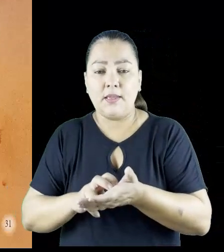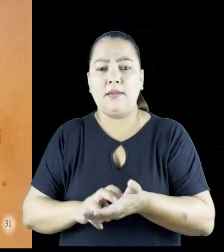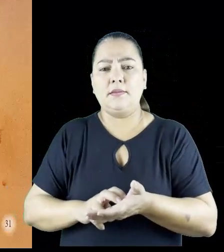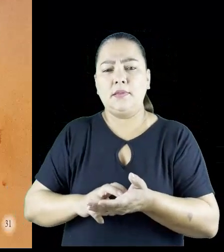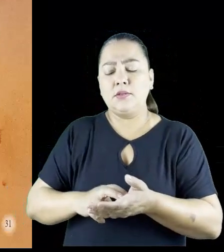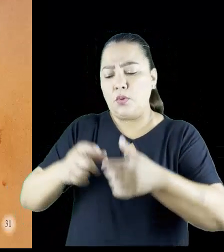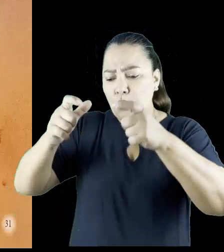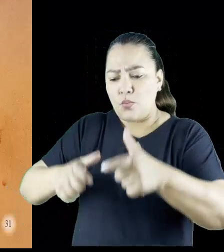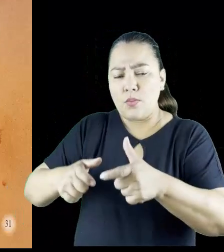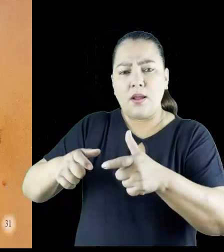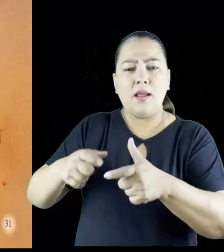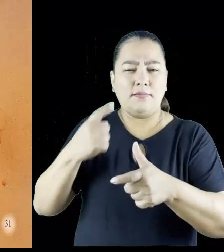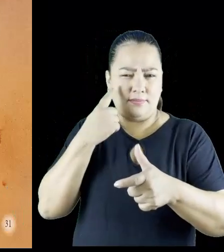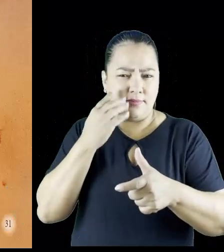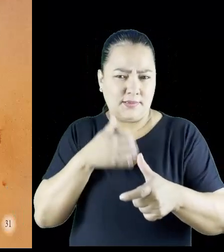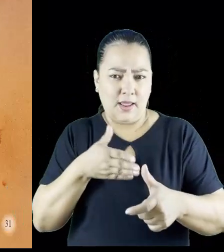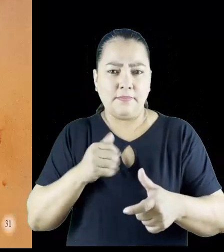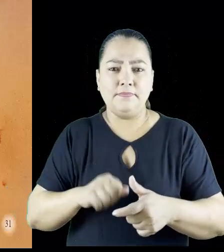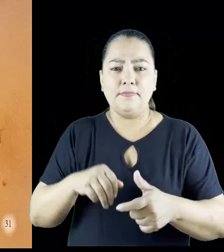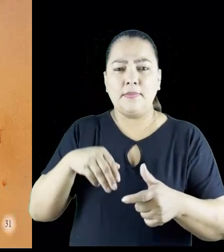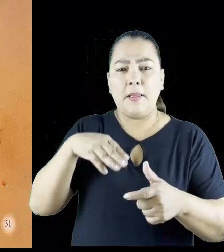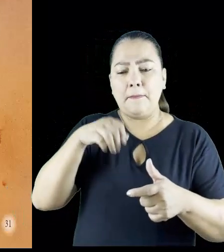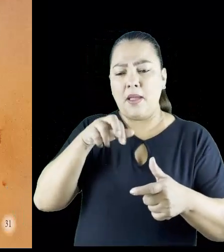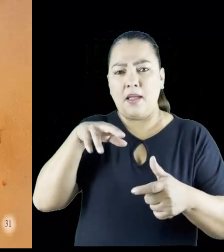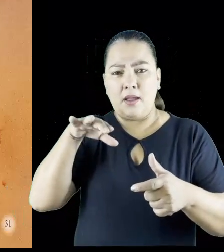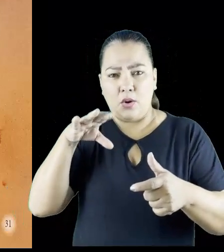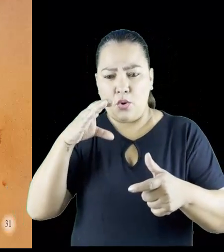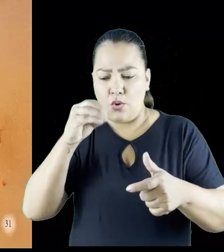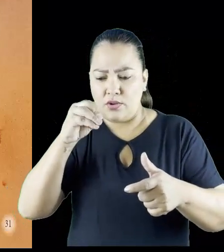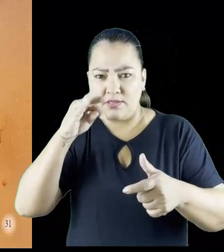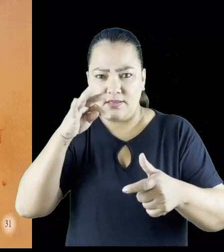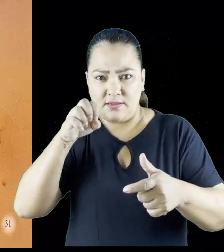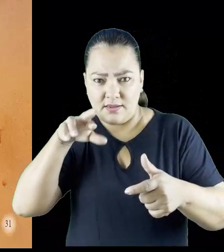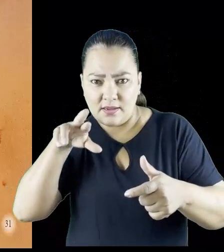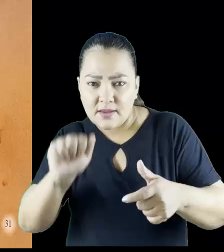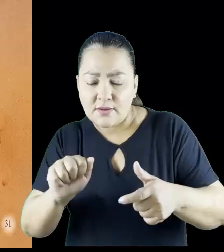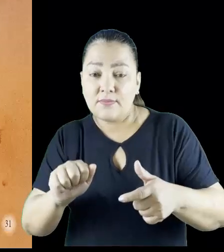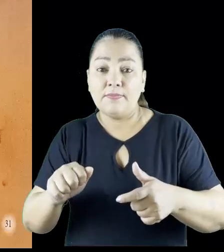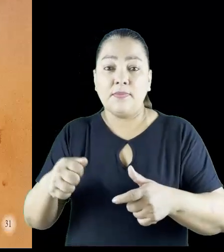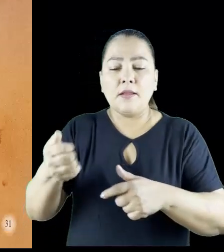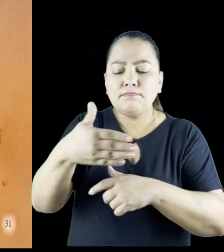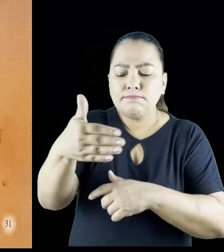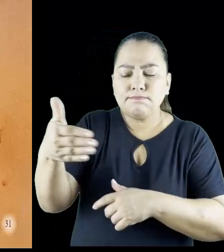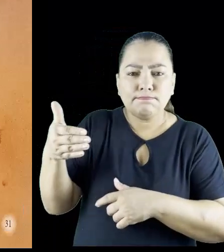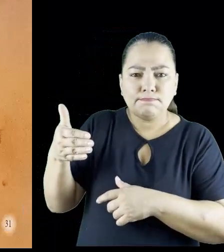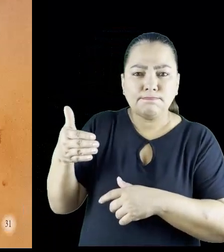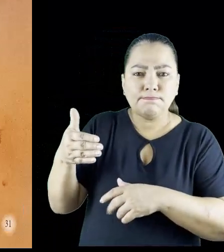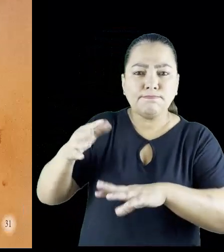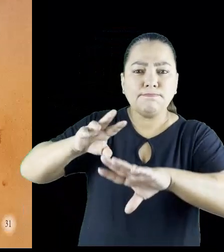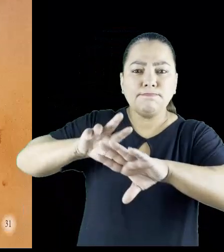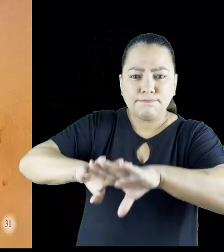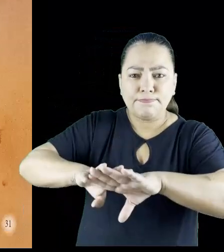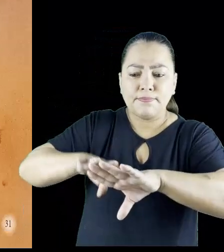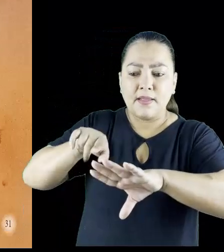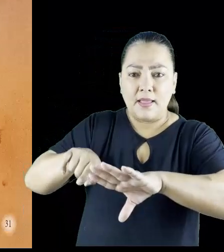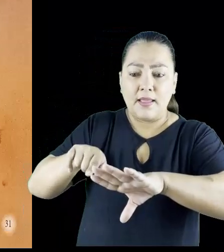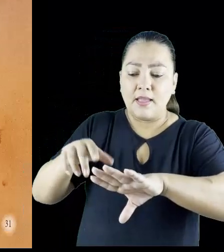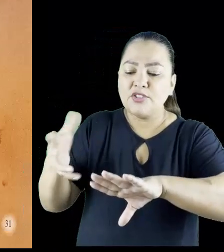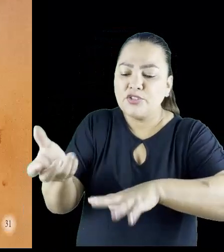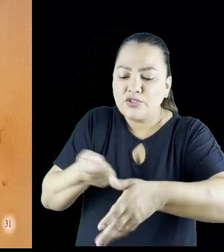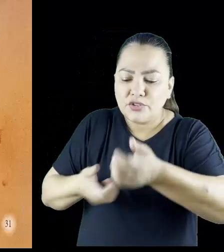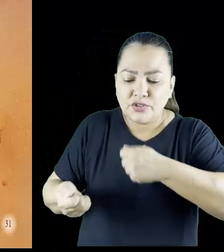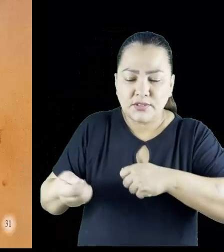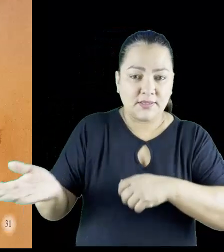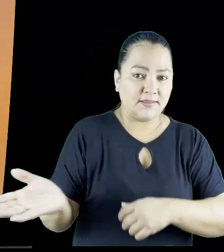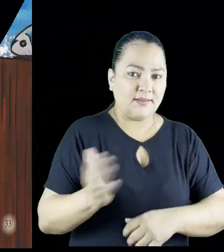elas fixadas em algum ponto que a gente chama essa modalidade de emalhe costeiro. O peixe vem, engata lá na rede e a gente tira e